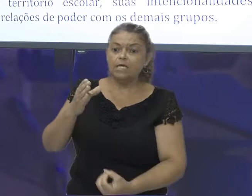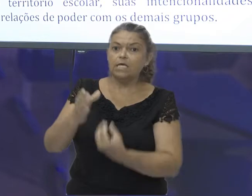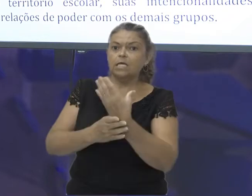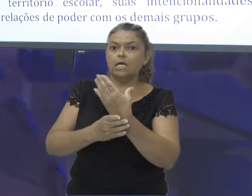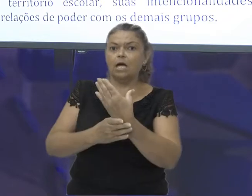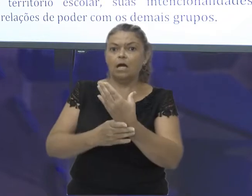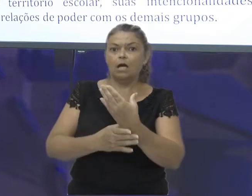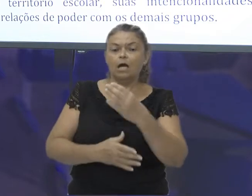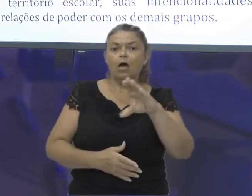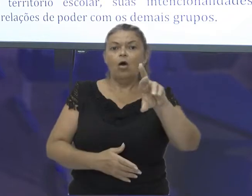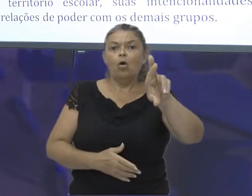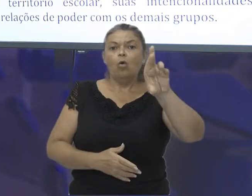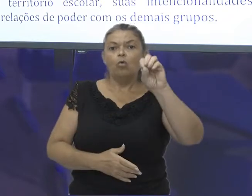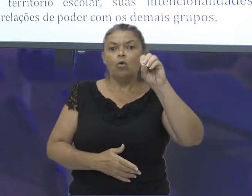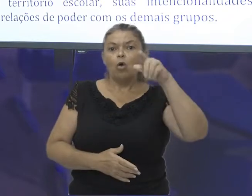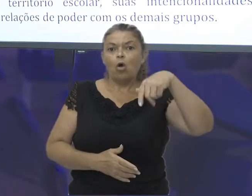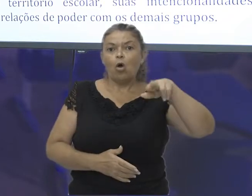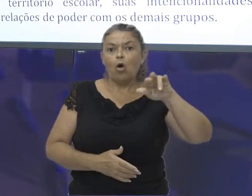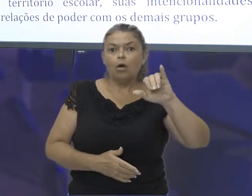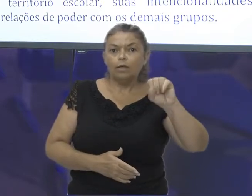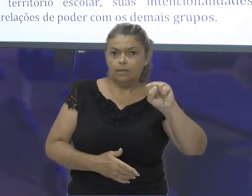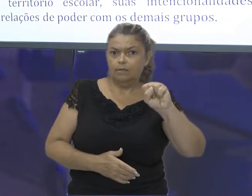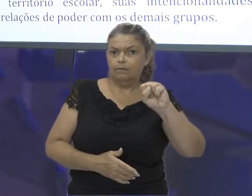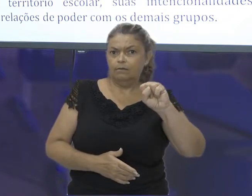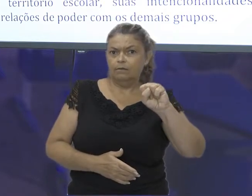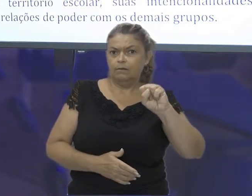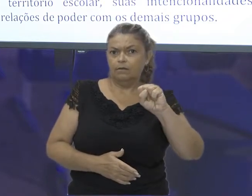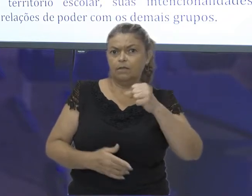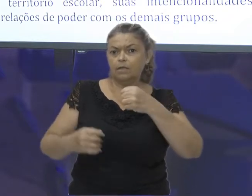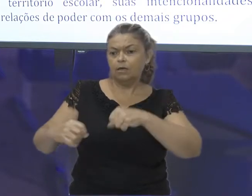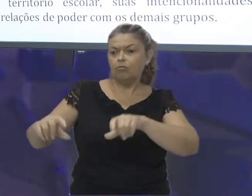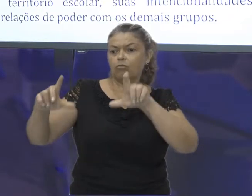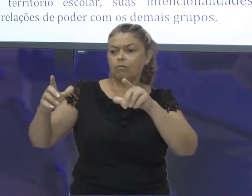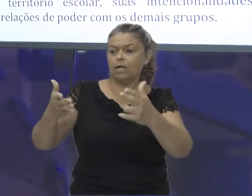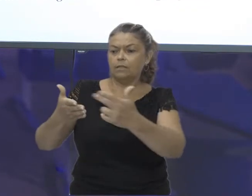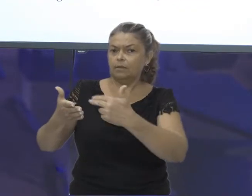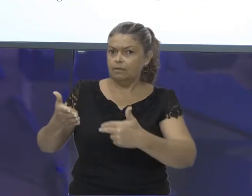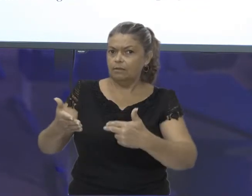divisão? Creio que você vai escolher a escola, né? Devido à saudade.